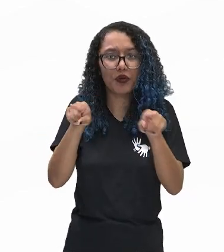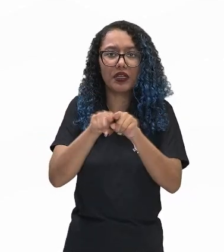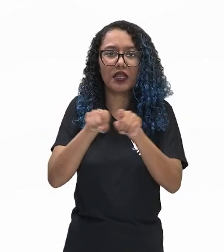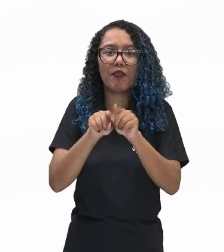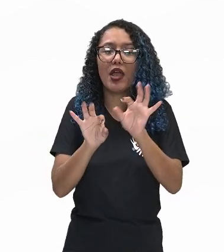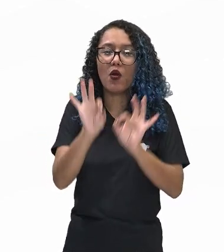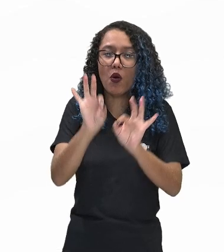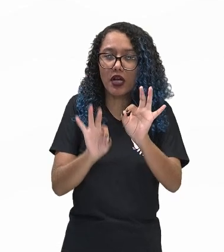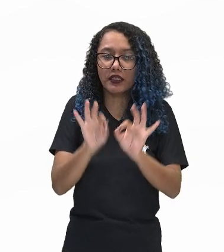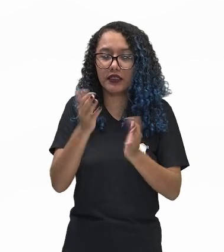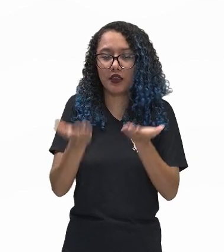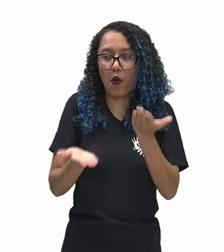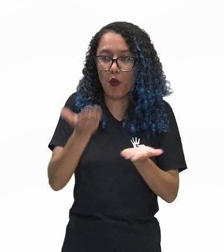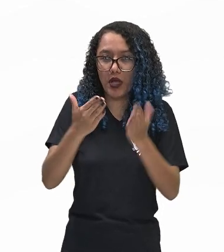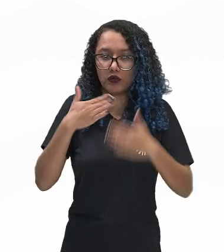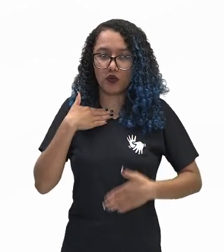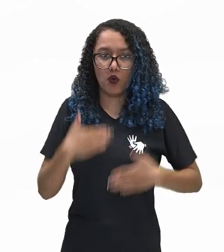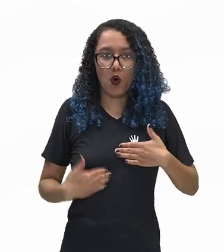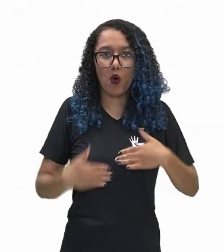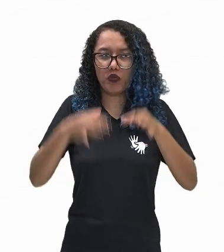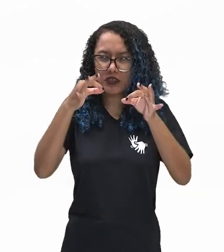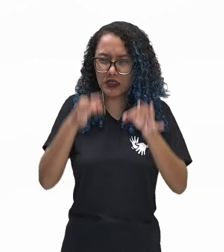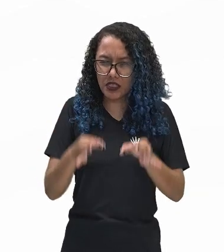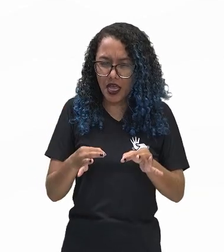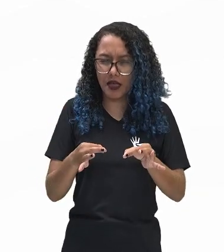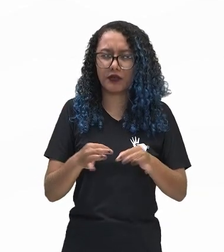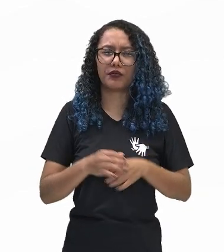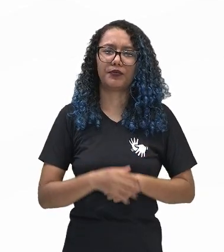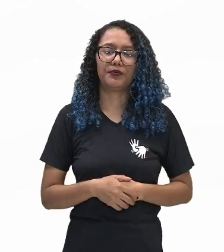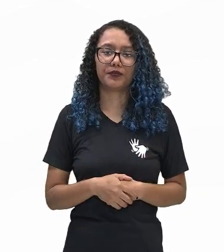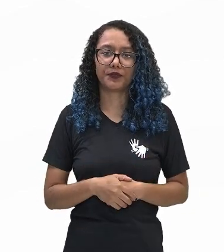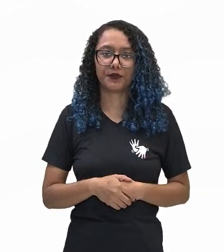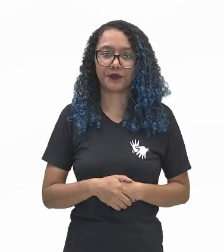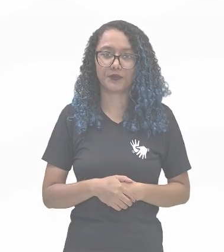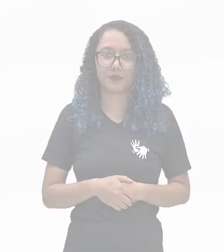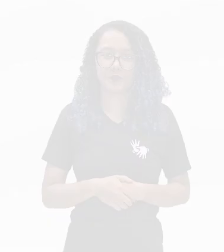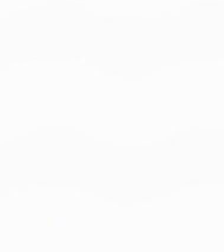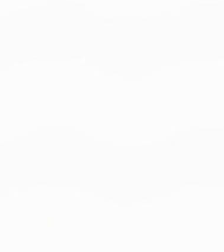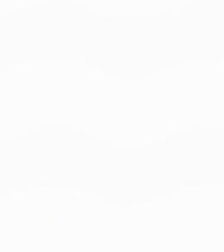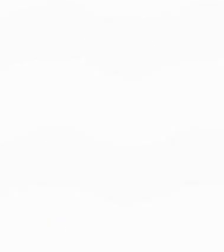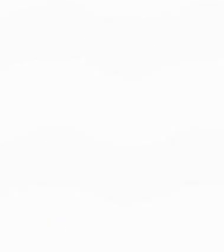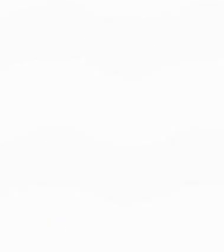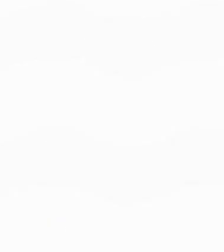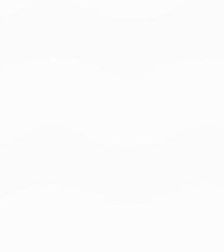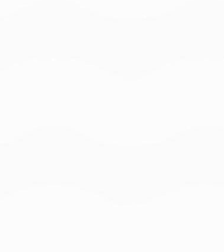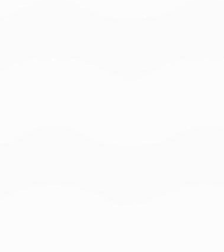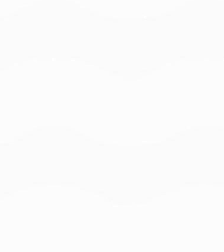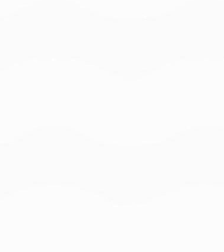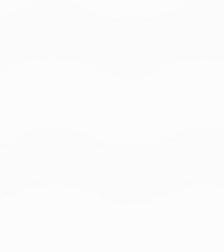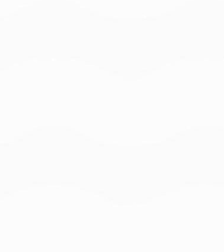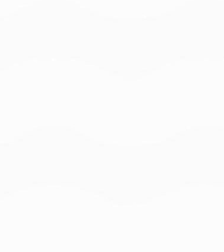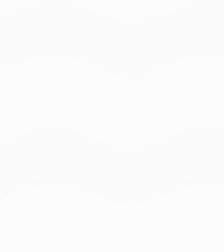maneira adequada olha quanta função gente suporte sustentação do corpo quando